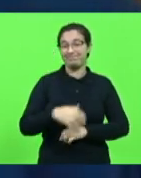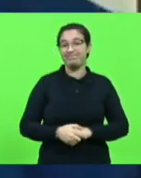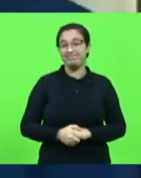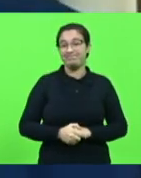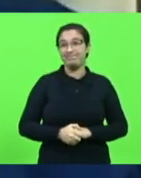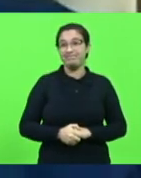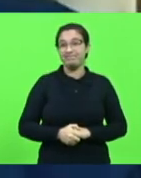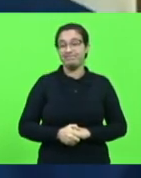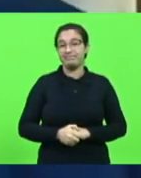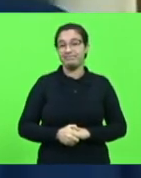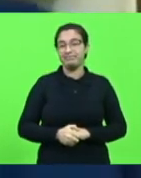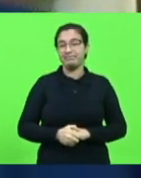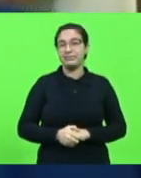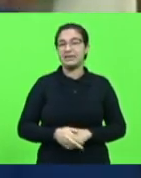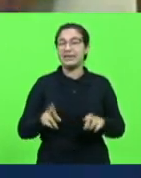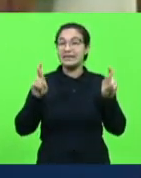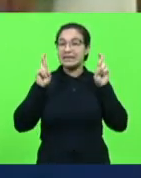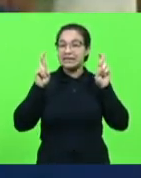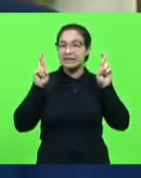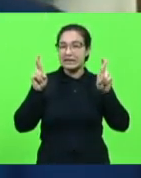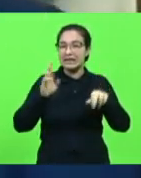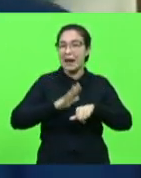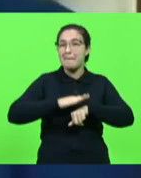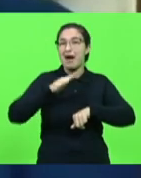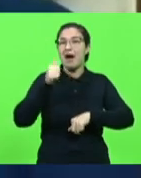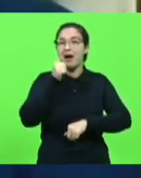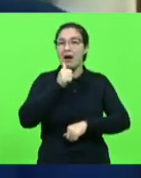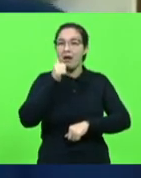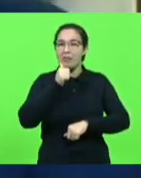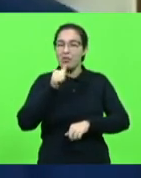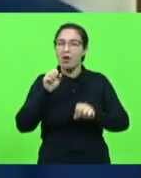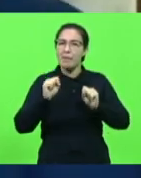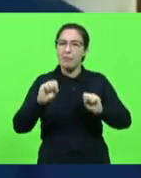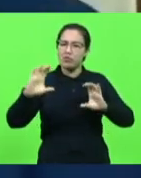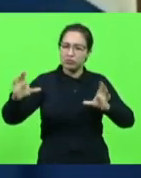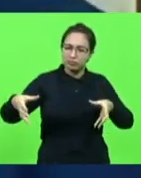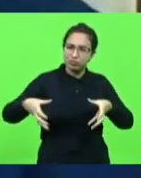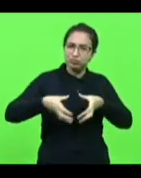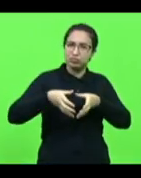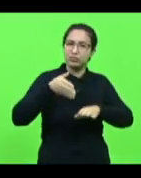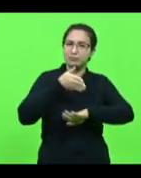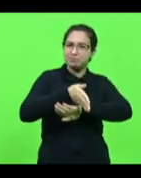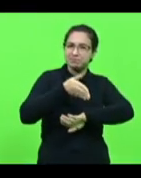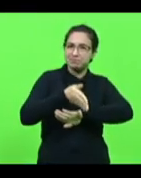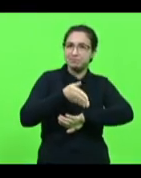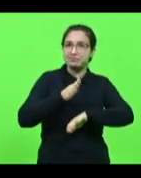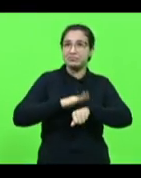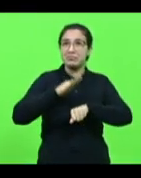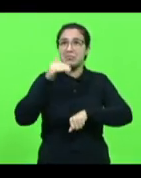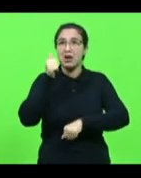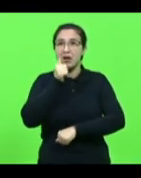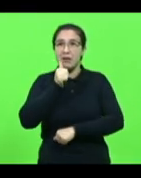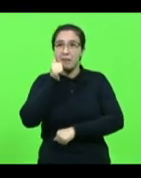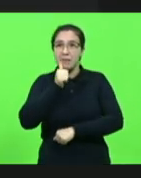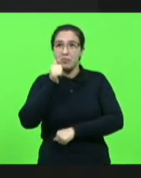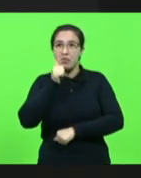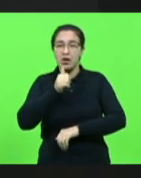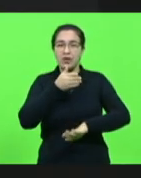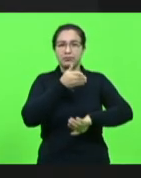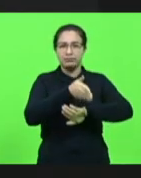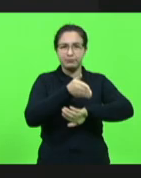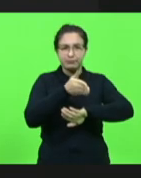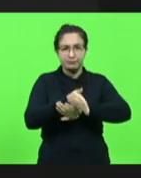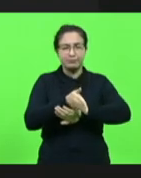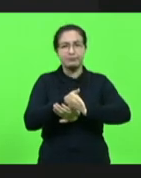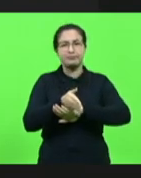Eu torço para que mais mulheres, Maria Tereza, possam participar, para que mais mulheres entrem na academia.